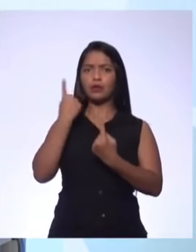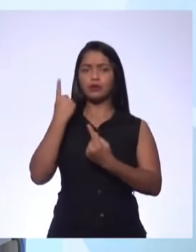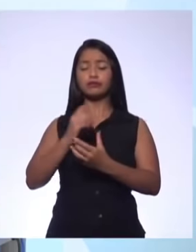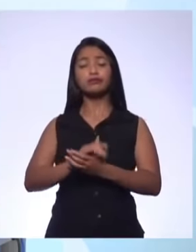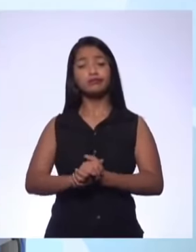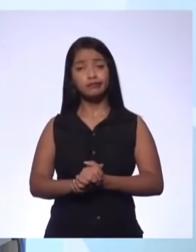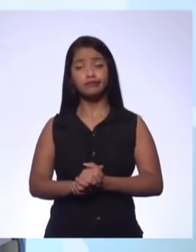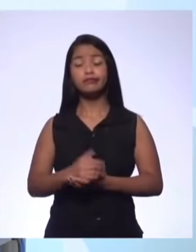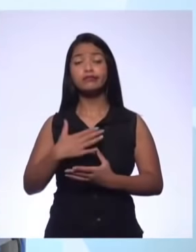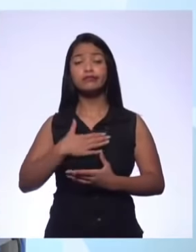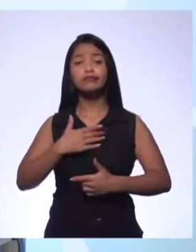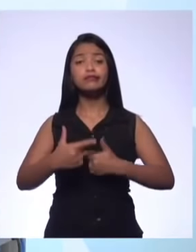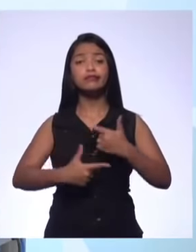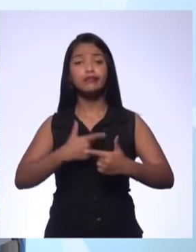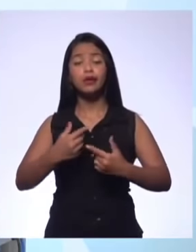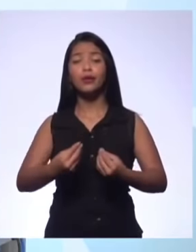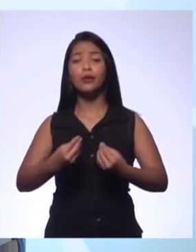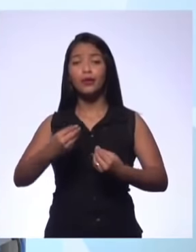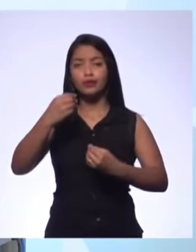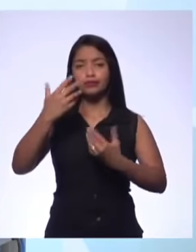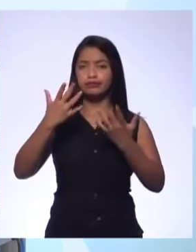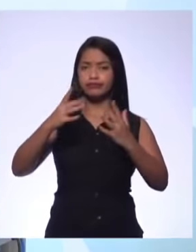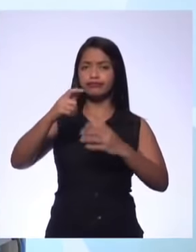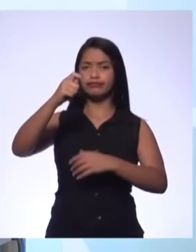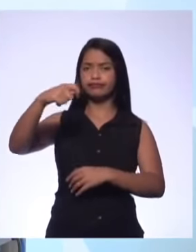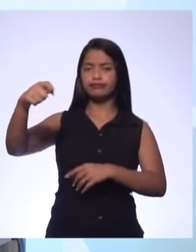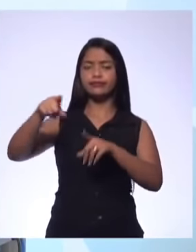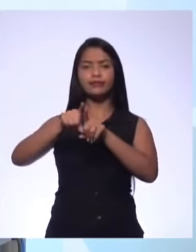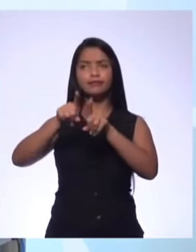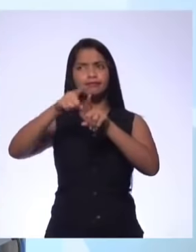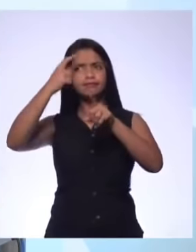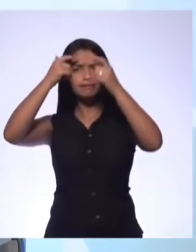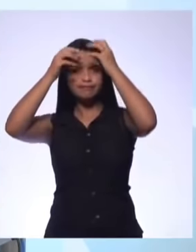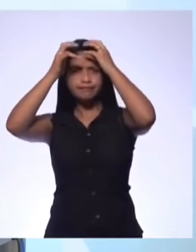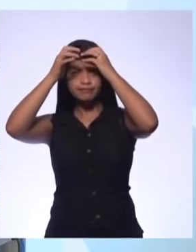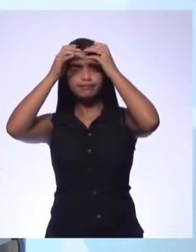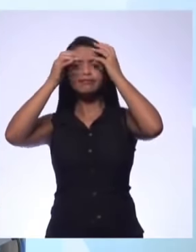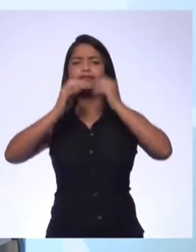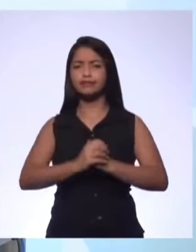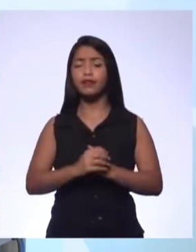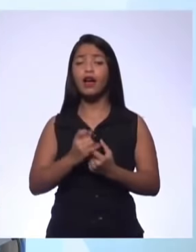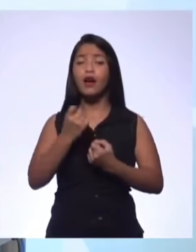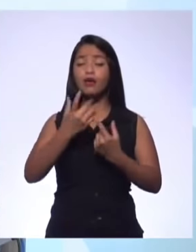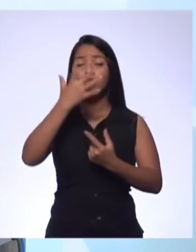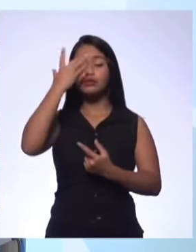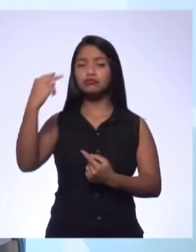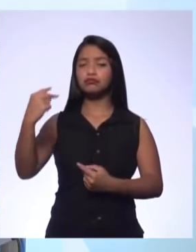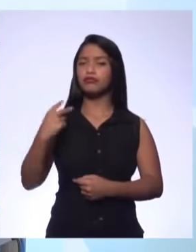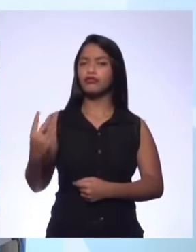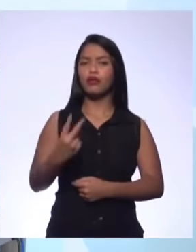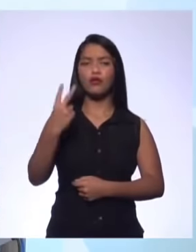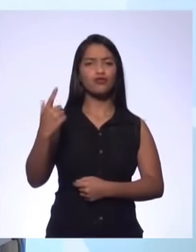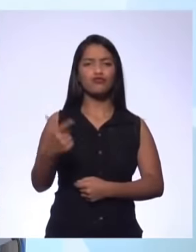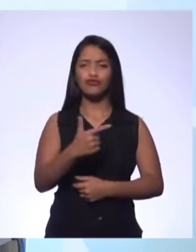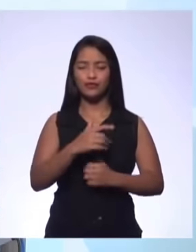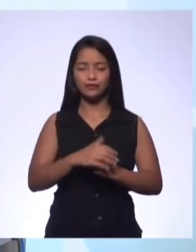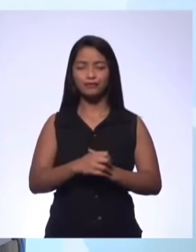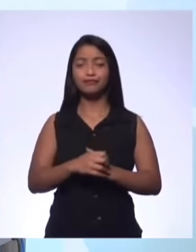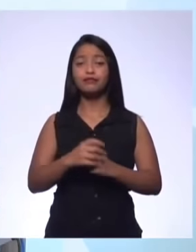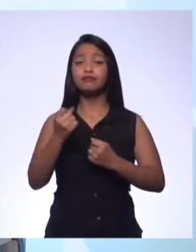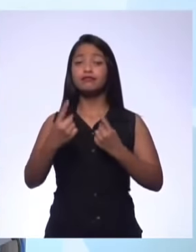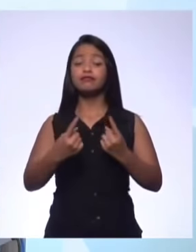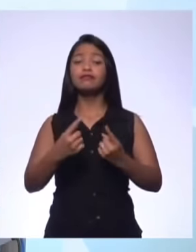e com as mãos. Eu sou aquele que não é valorizado pela sociedade. Eu sou aquele que sonha com a igualdade. Eu